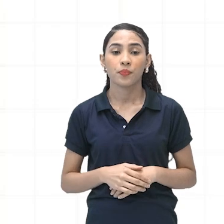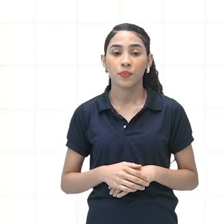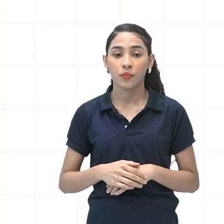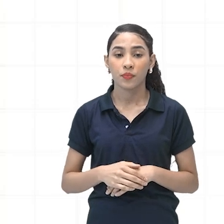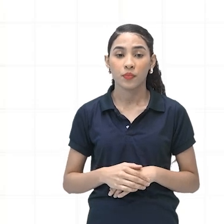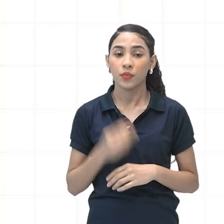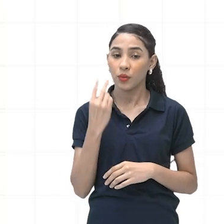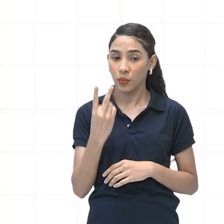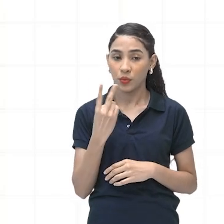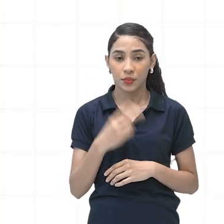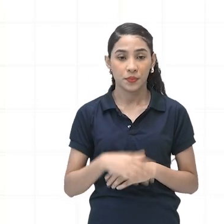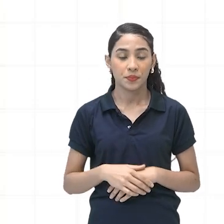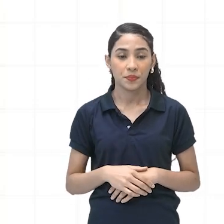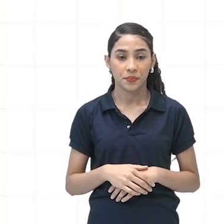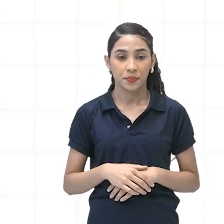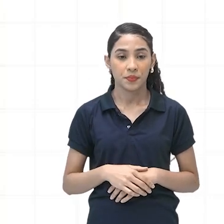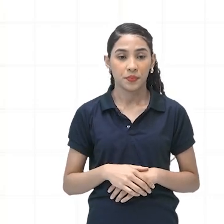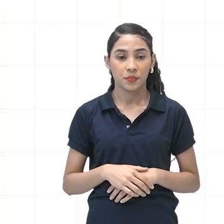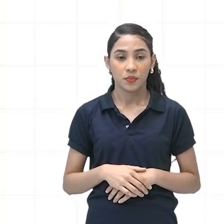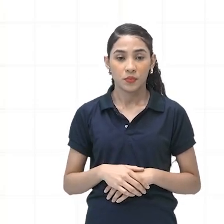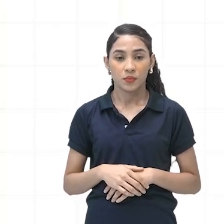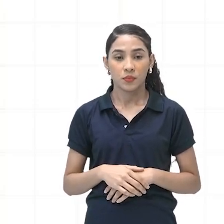é 2.